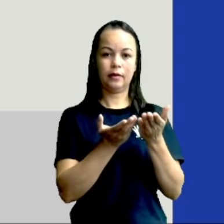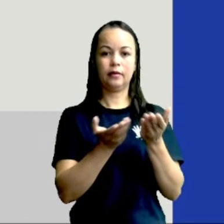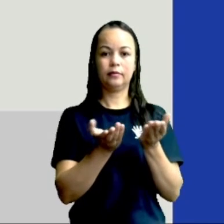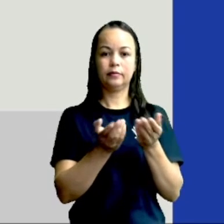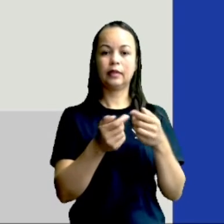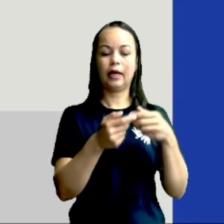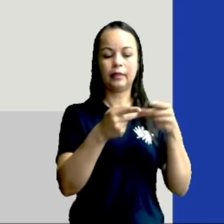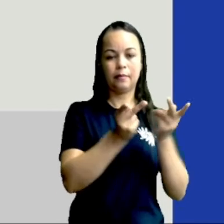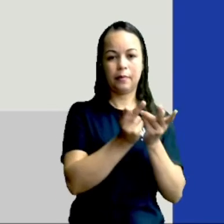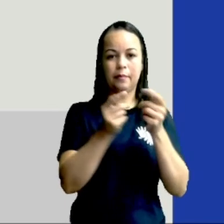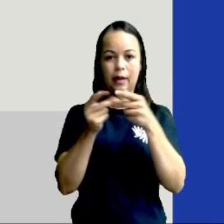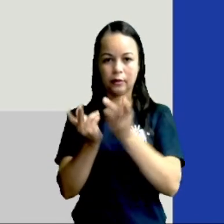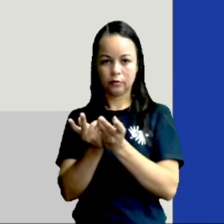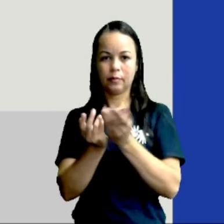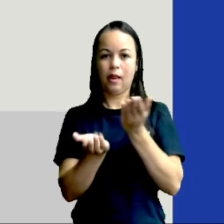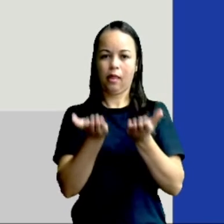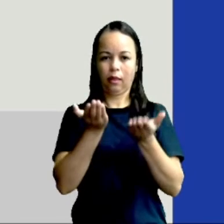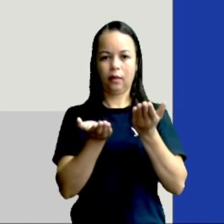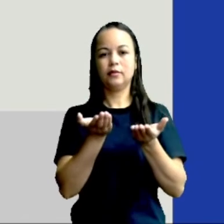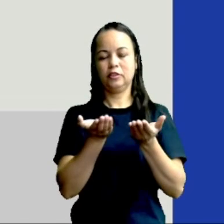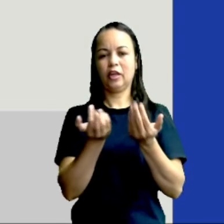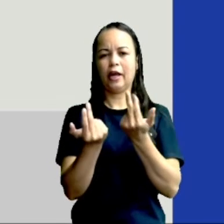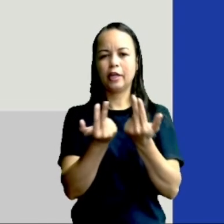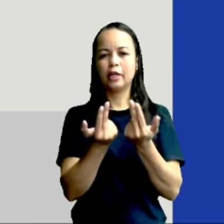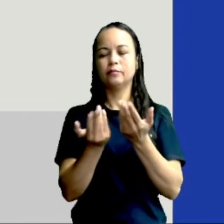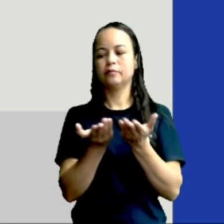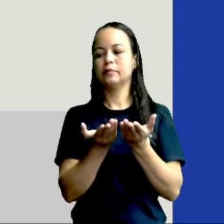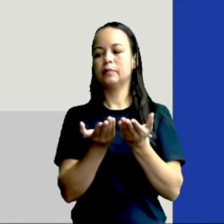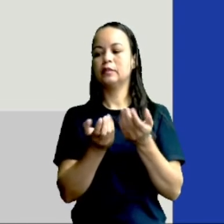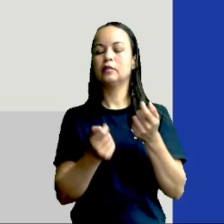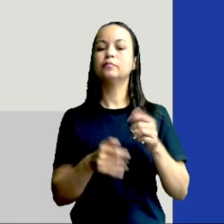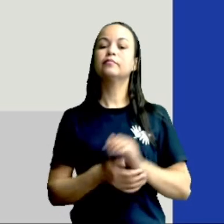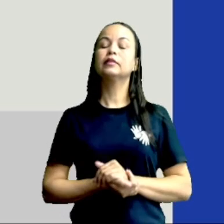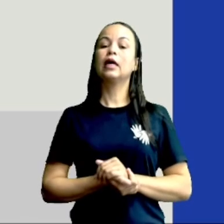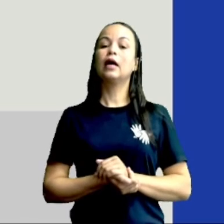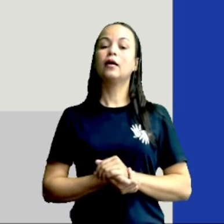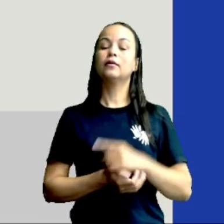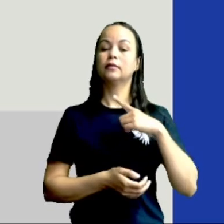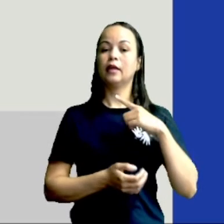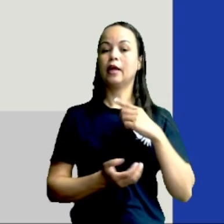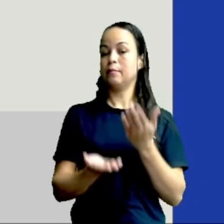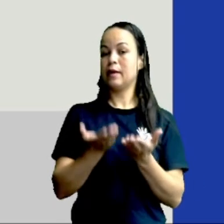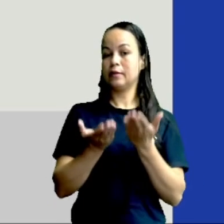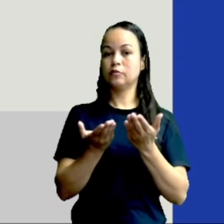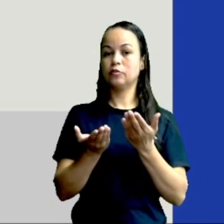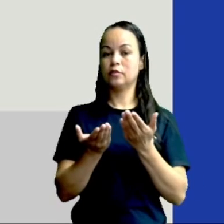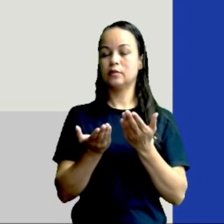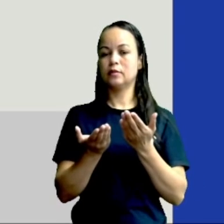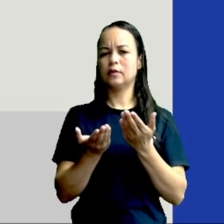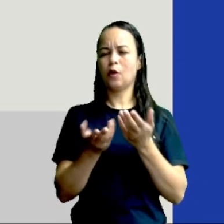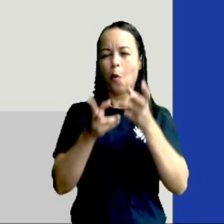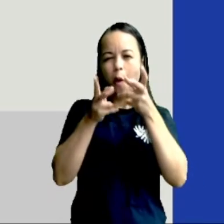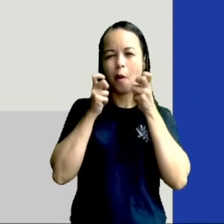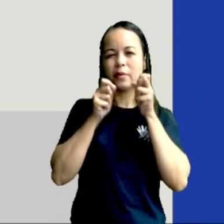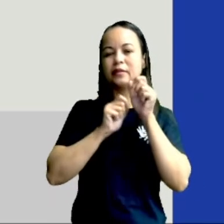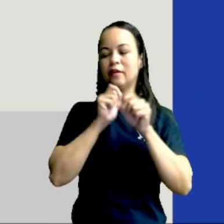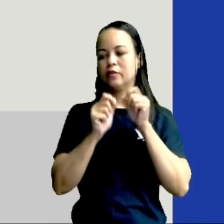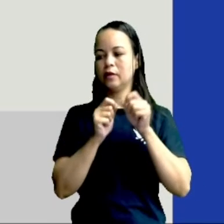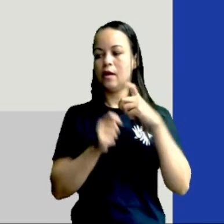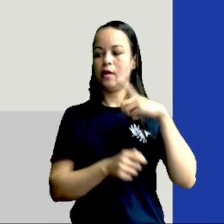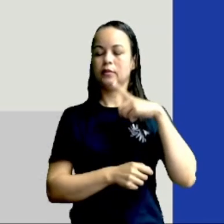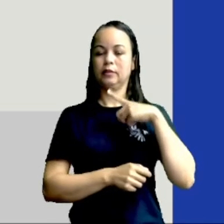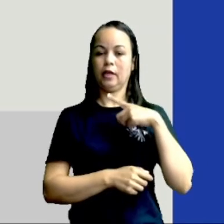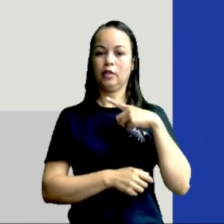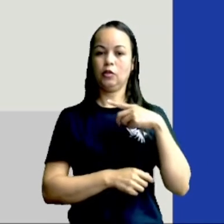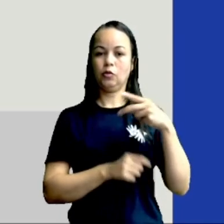cada lado da balança, cada prato da balança possui pesos equivalentes que a equilibram. Então, a gente observa aí que eu tenho